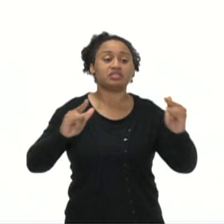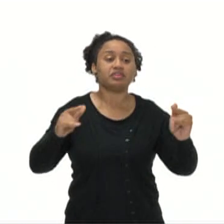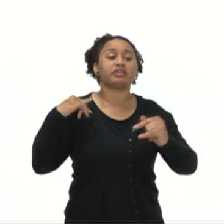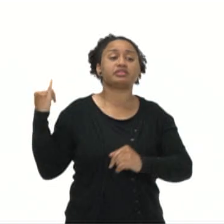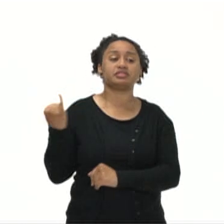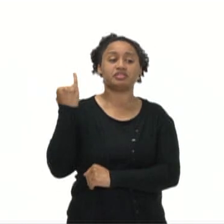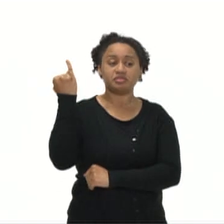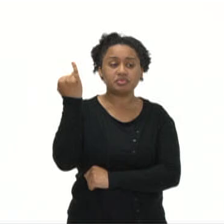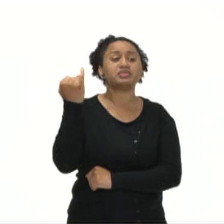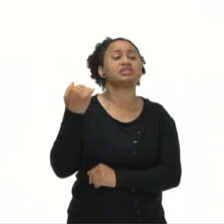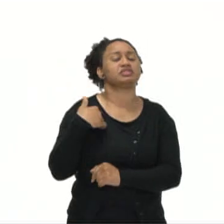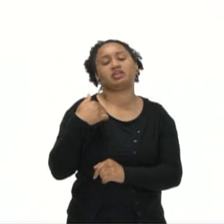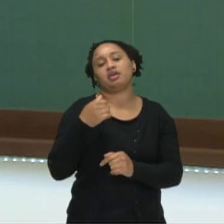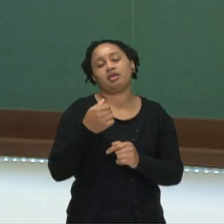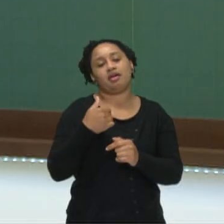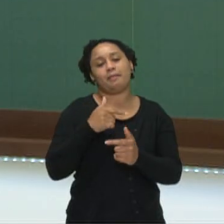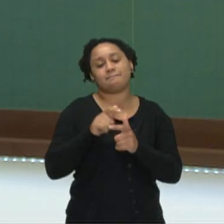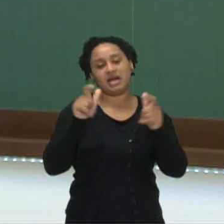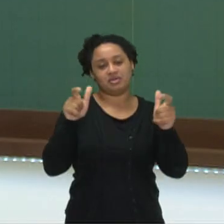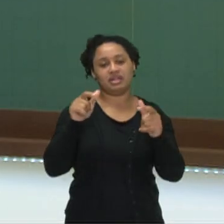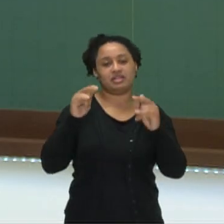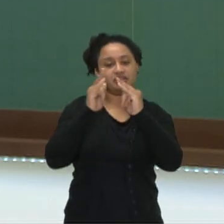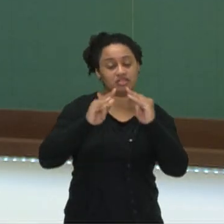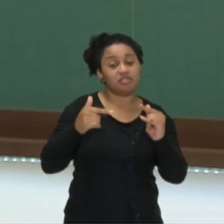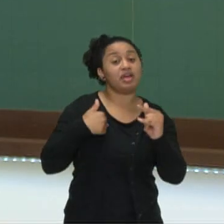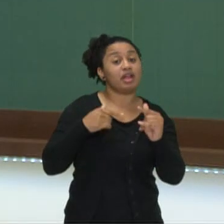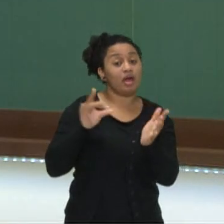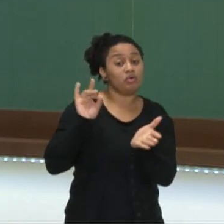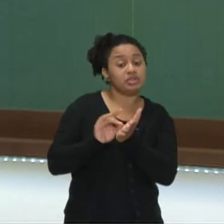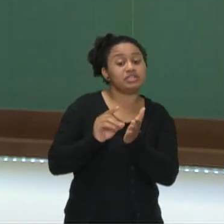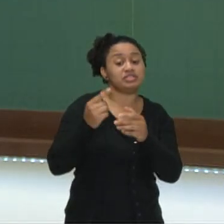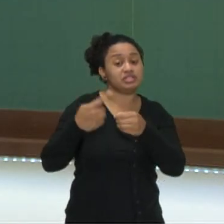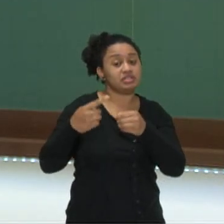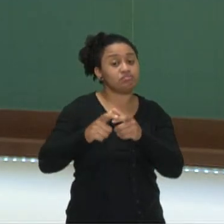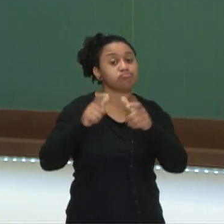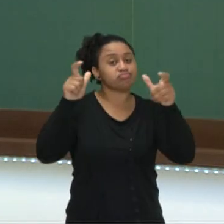muitas dessas feiras vão dar origem a grandes cidades.